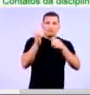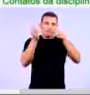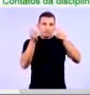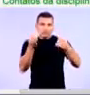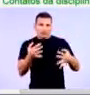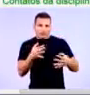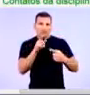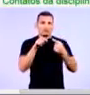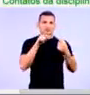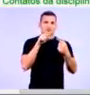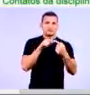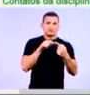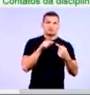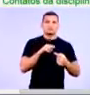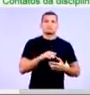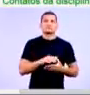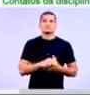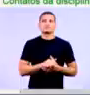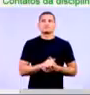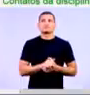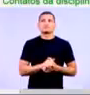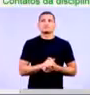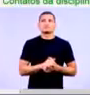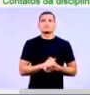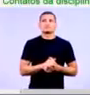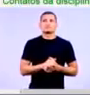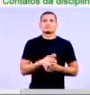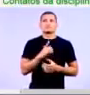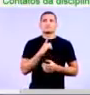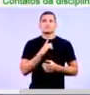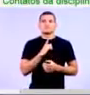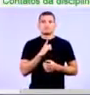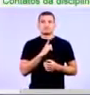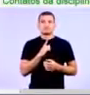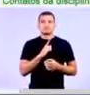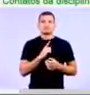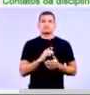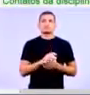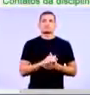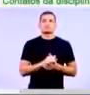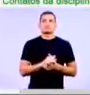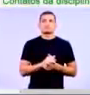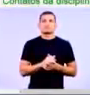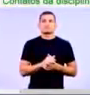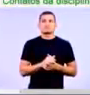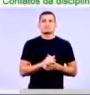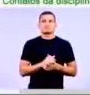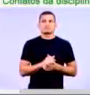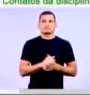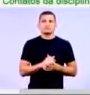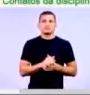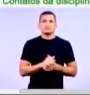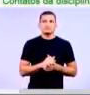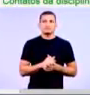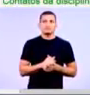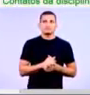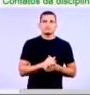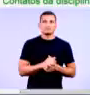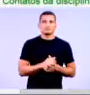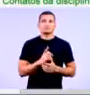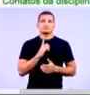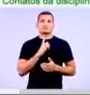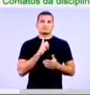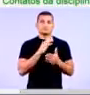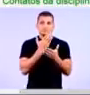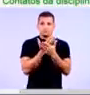os objetivos, né? Todo o procedimento aqui. Já vai ter o roteiro, já tem a